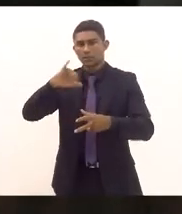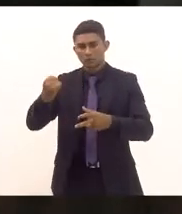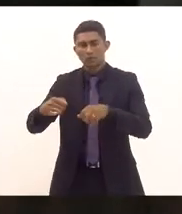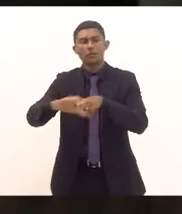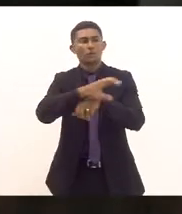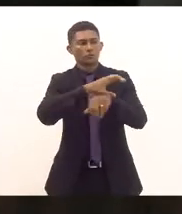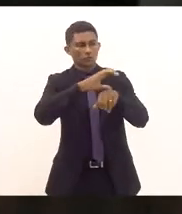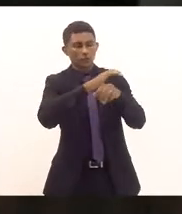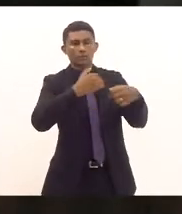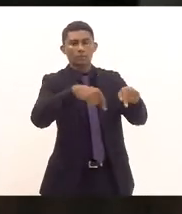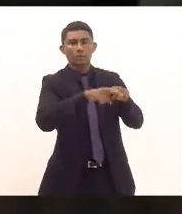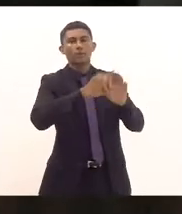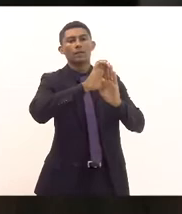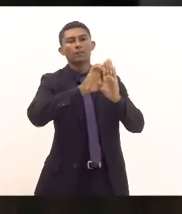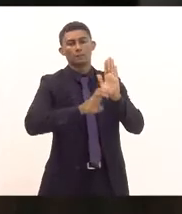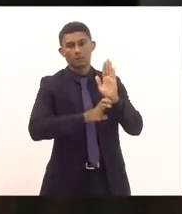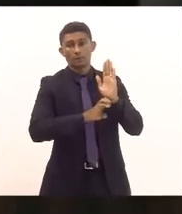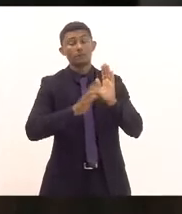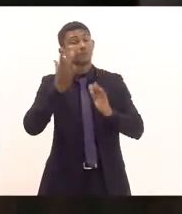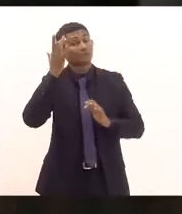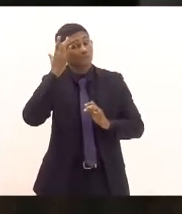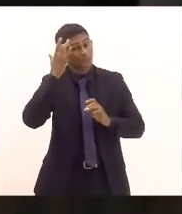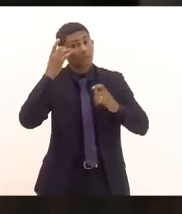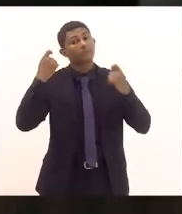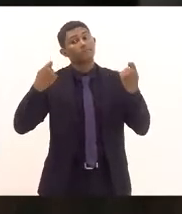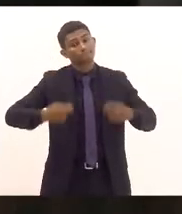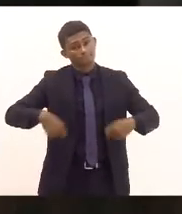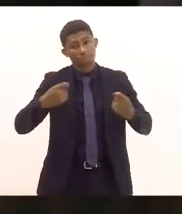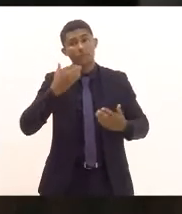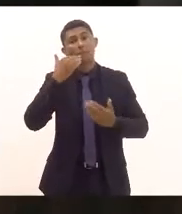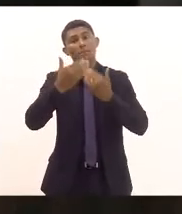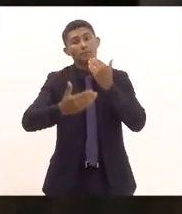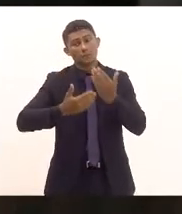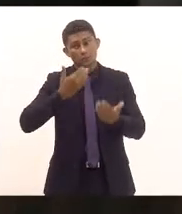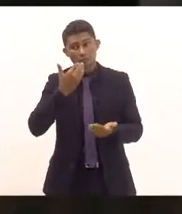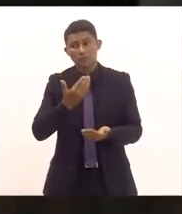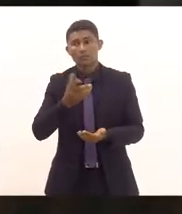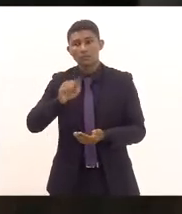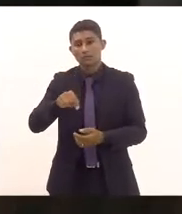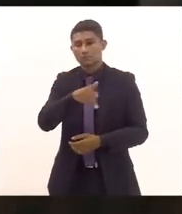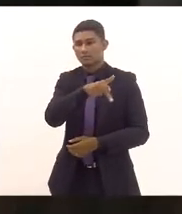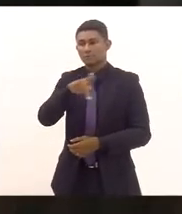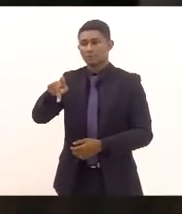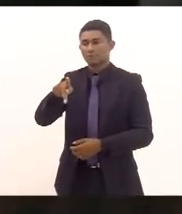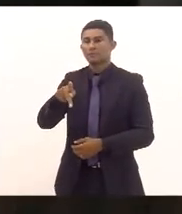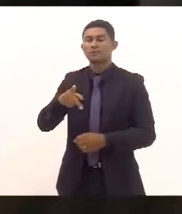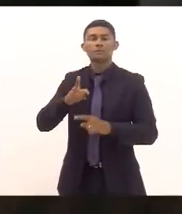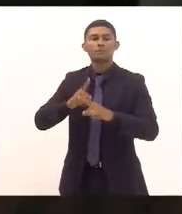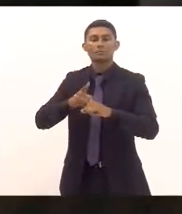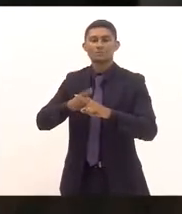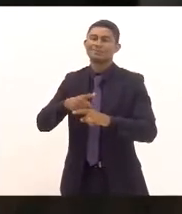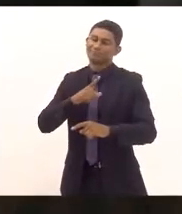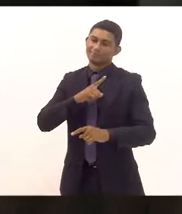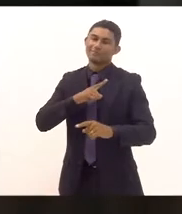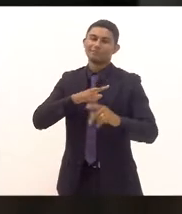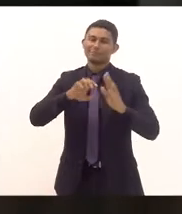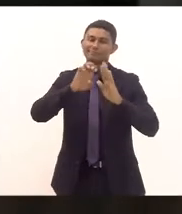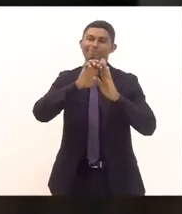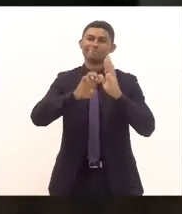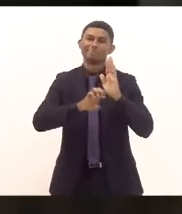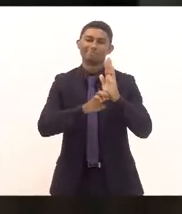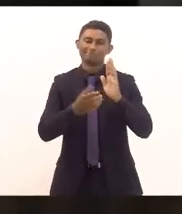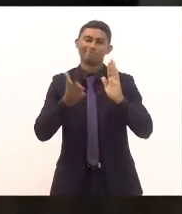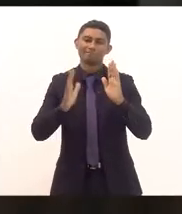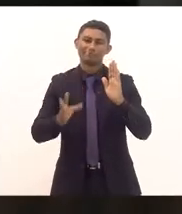emenda emenda eu acho que tem que pedir melhor seria o próprio presidente em Dani porque tem emenda lá tá